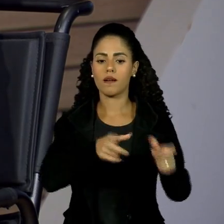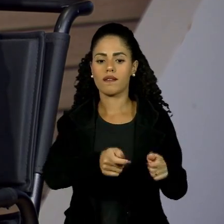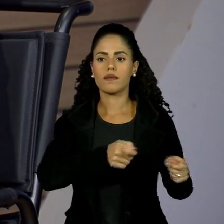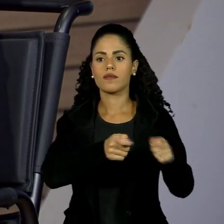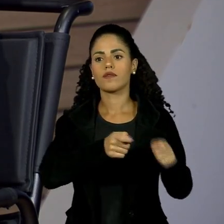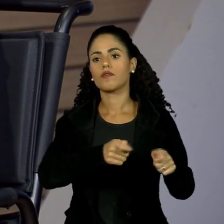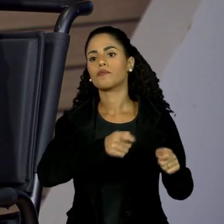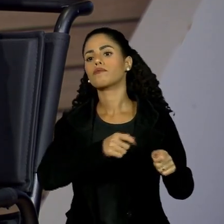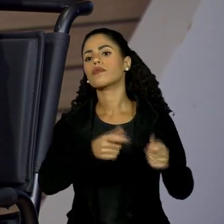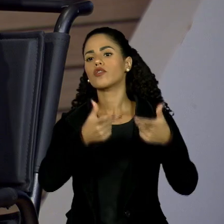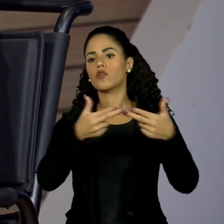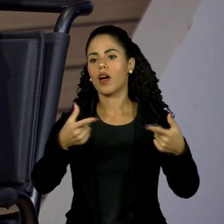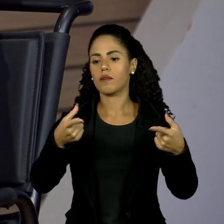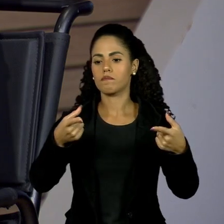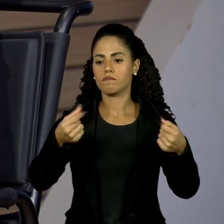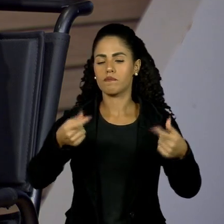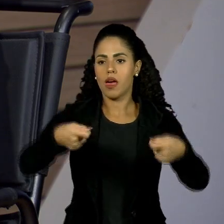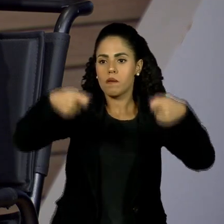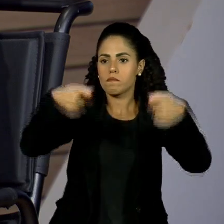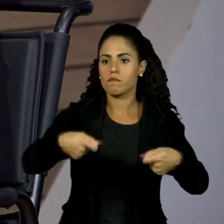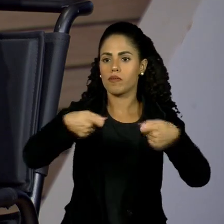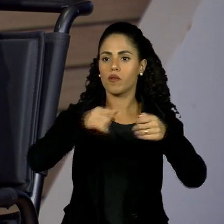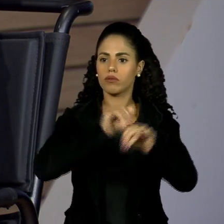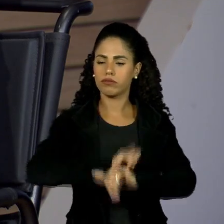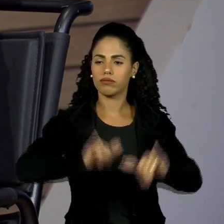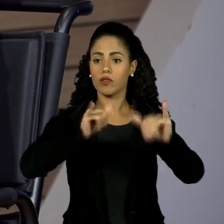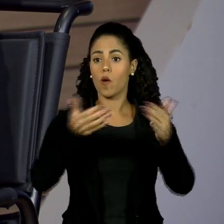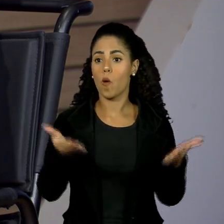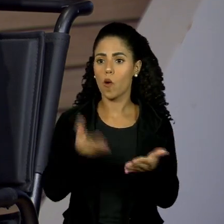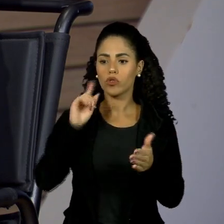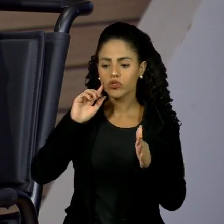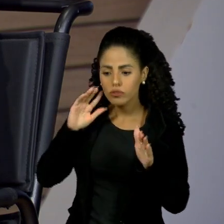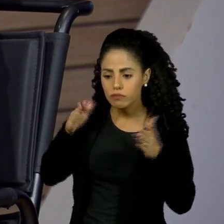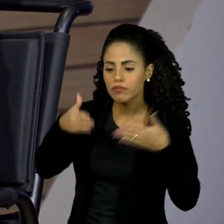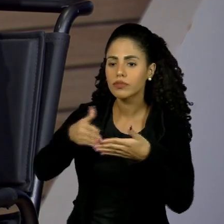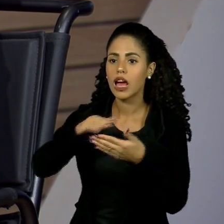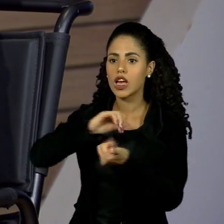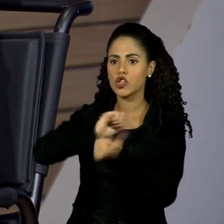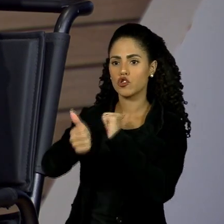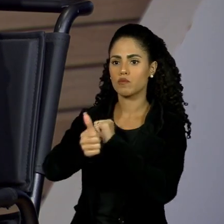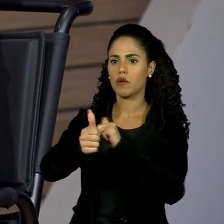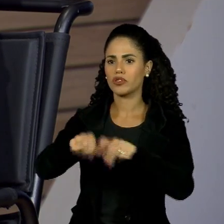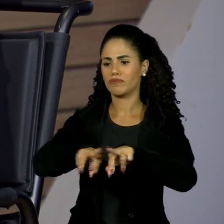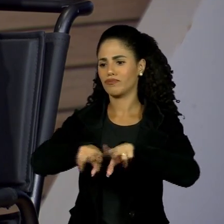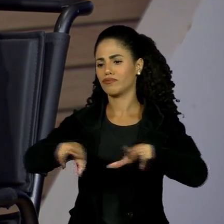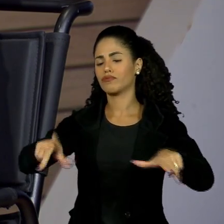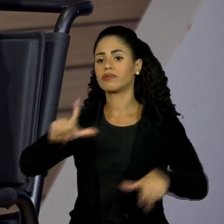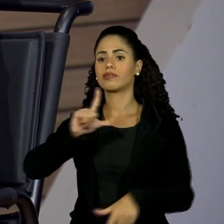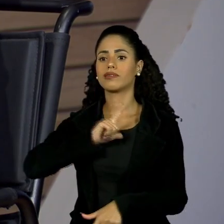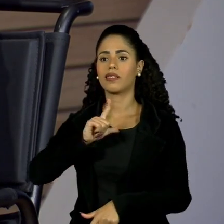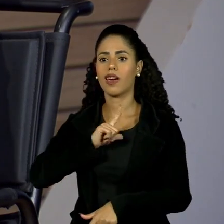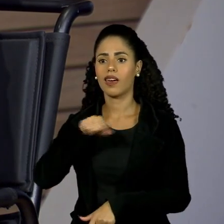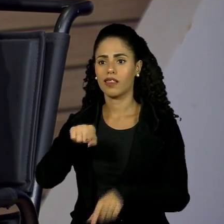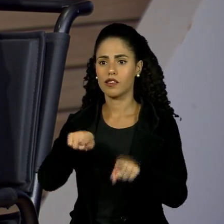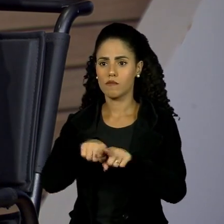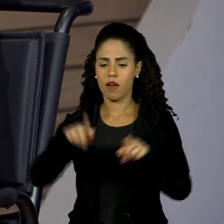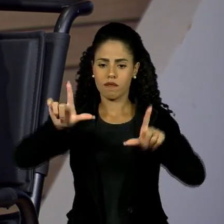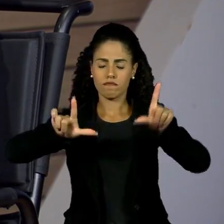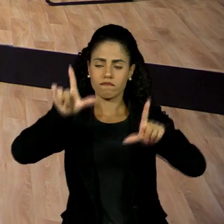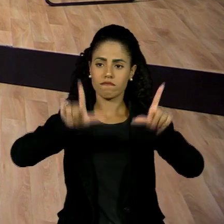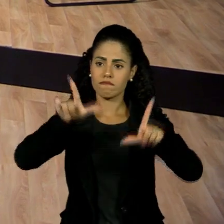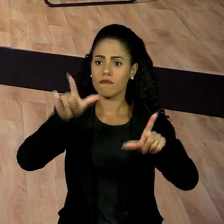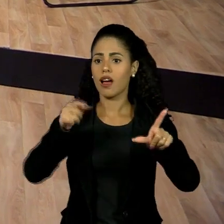aposta. A gente não assiste hoje a programação esportiva sem ver muita propaganda de casa de aposta e a programação normal também das